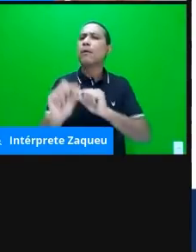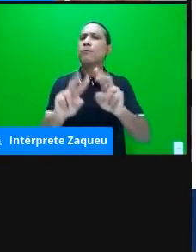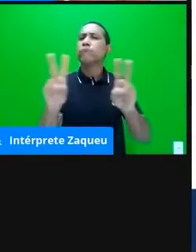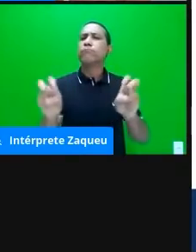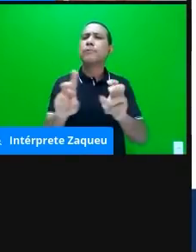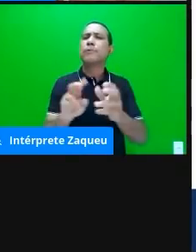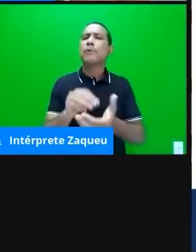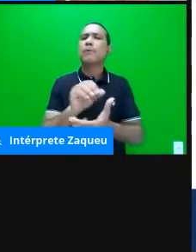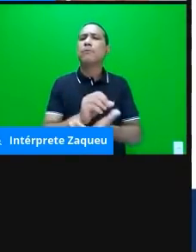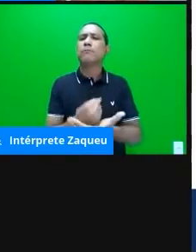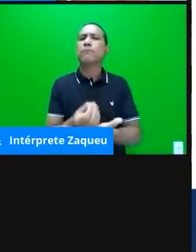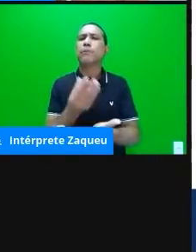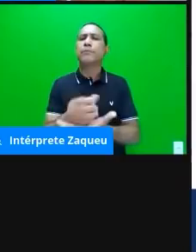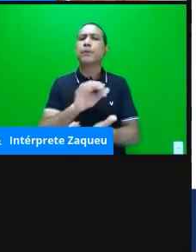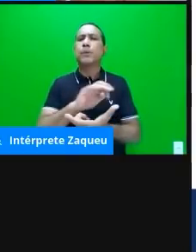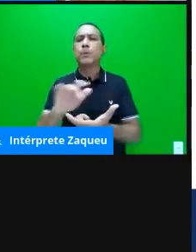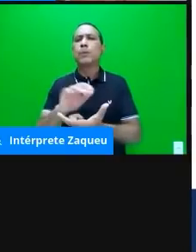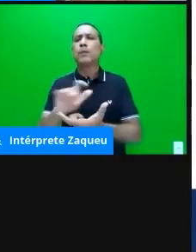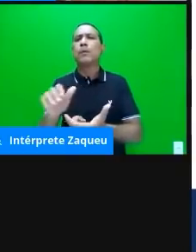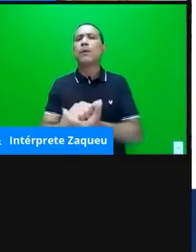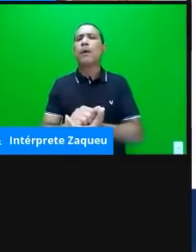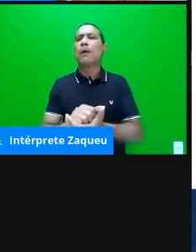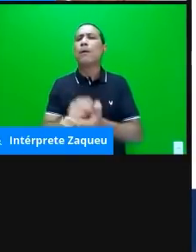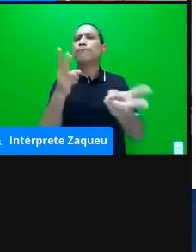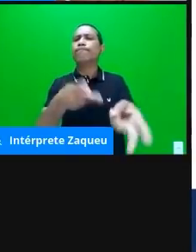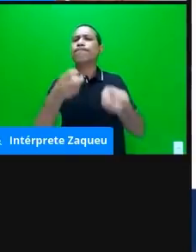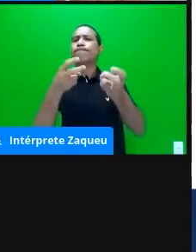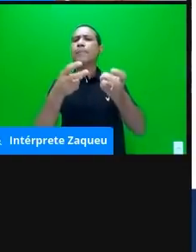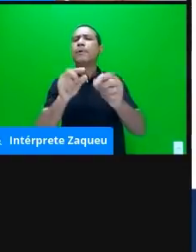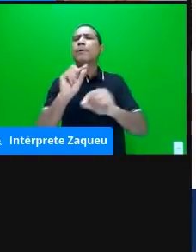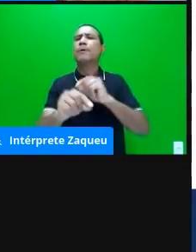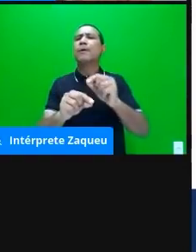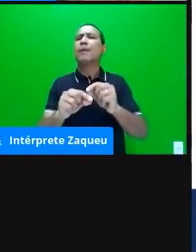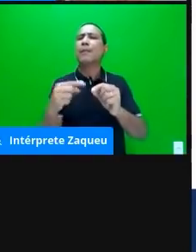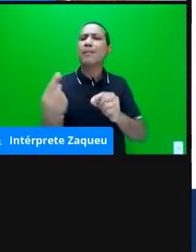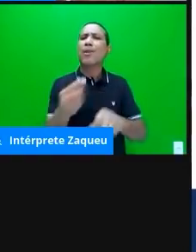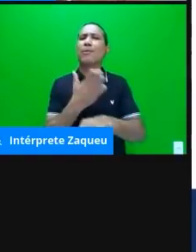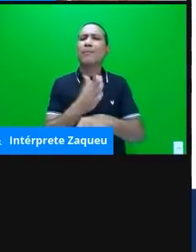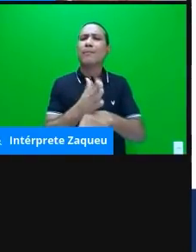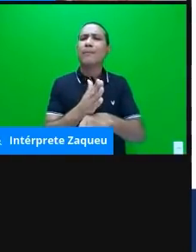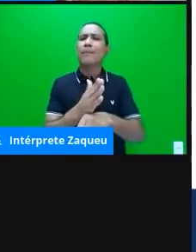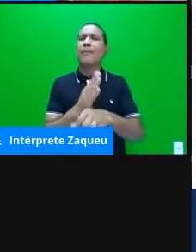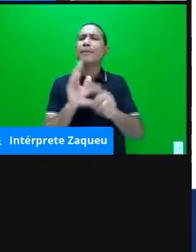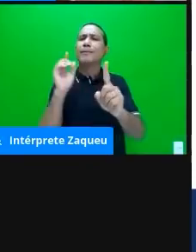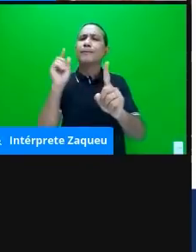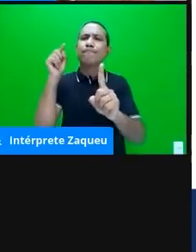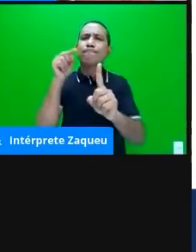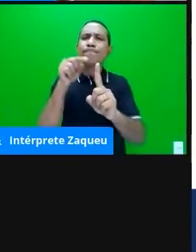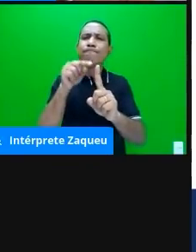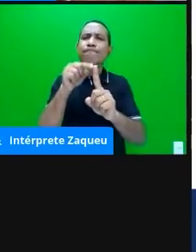ficamos atentos, né? Porque as nossas práticas serão norteadas pelos documentos